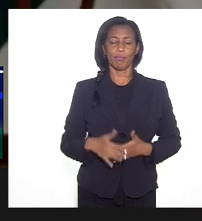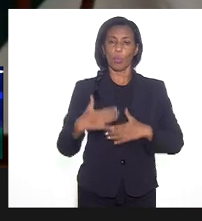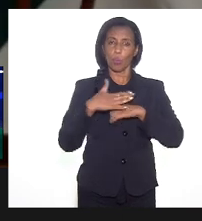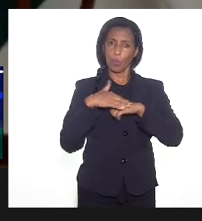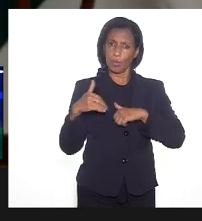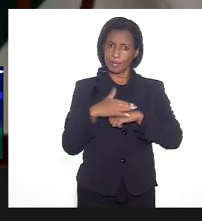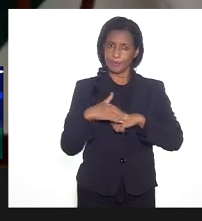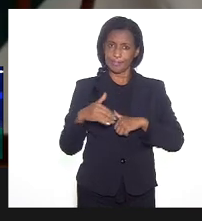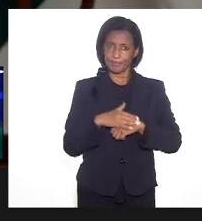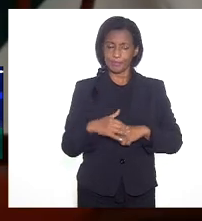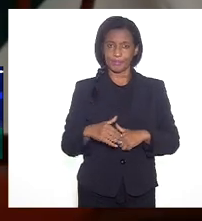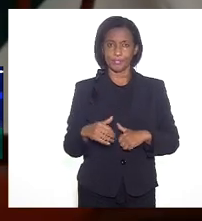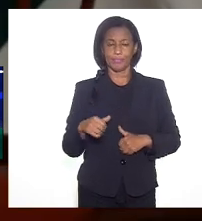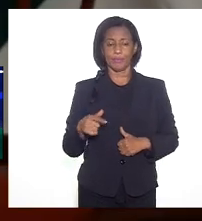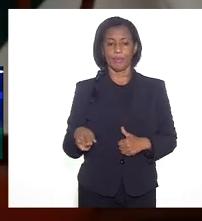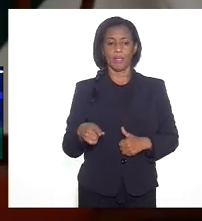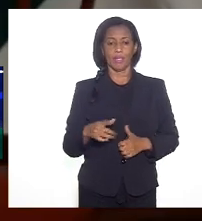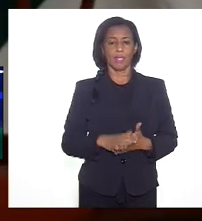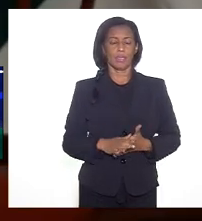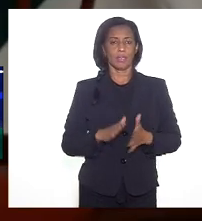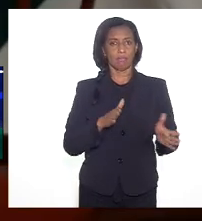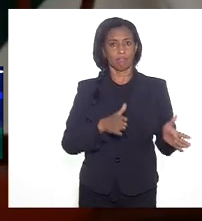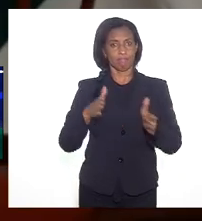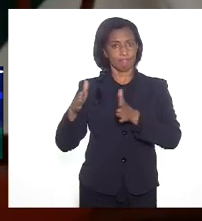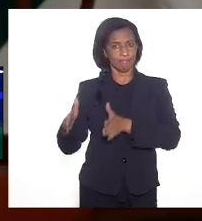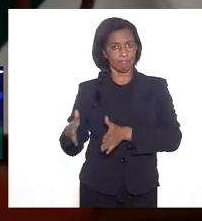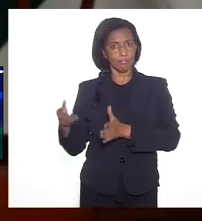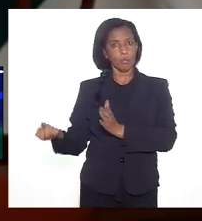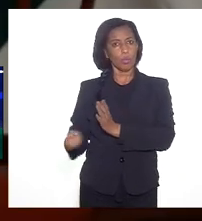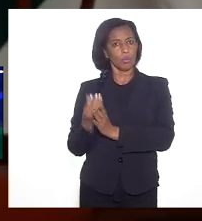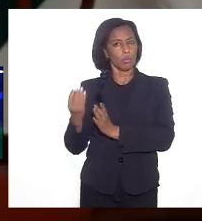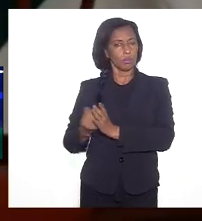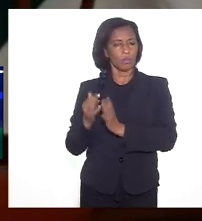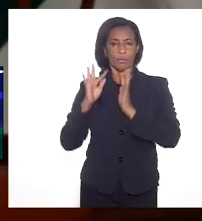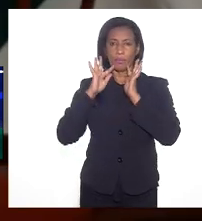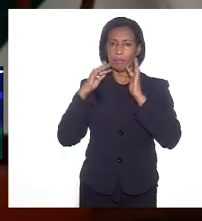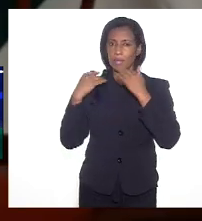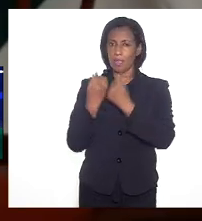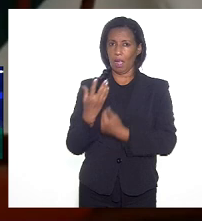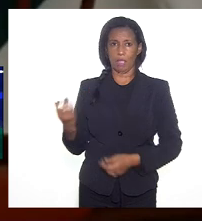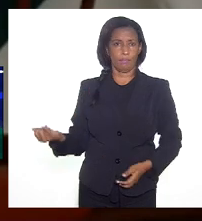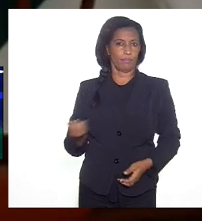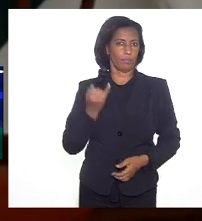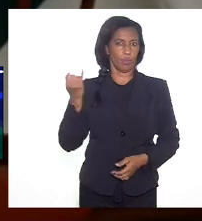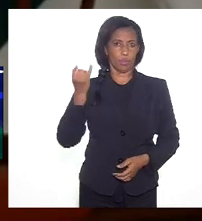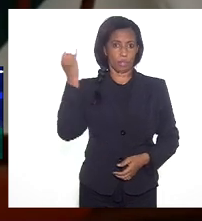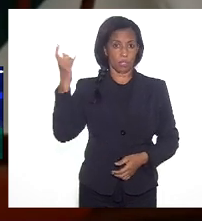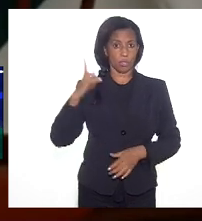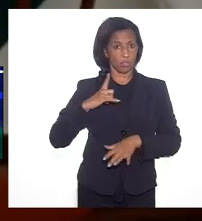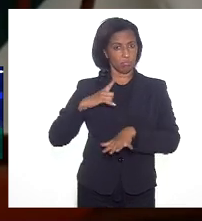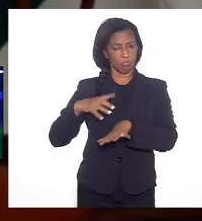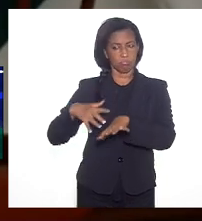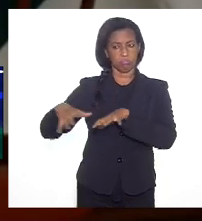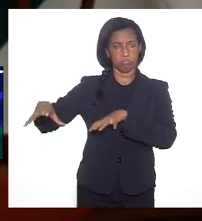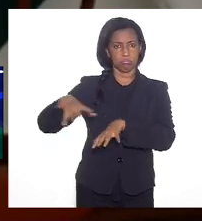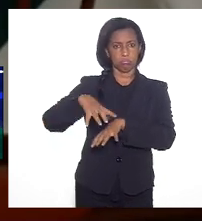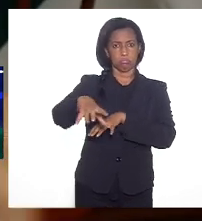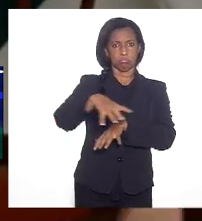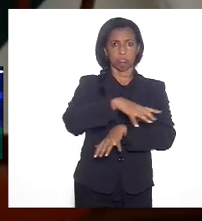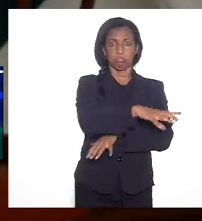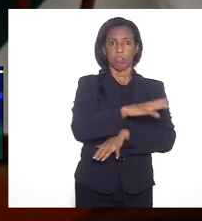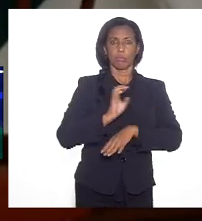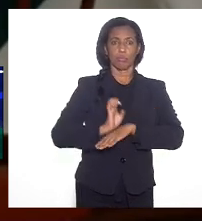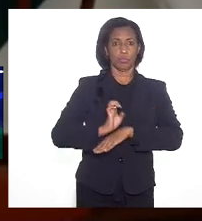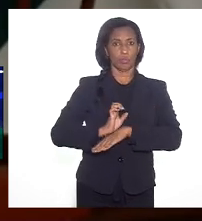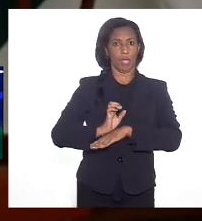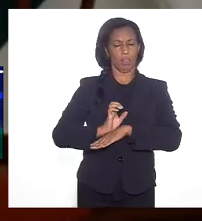carinho essa parte de produção familiar é muito importante a gente tem algumas áreas no estado do Rio de Janeiro como